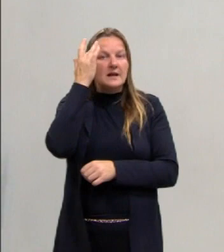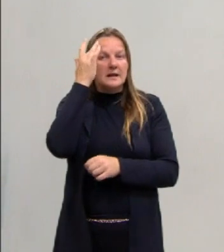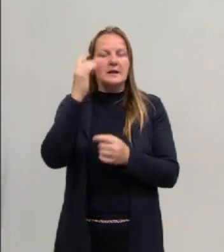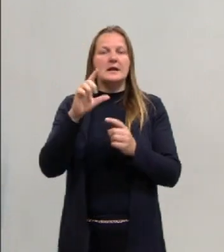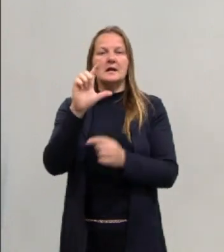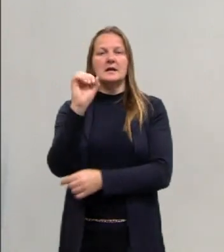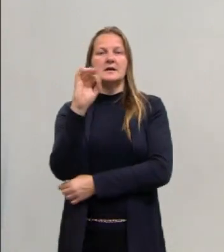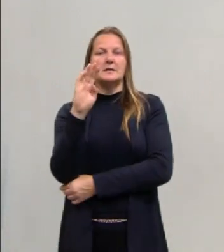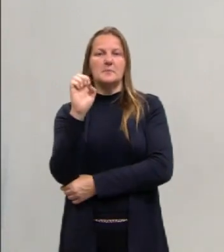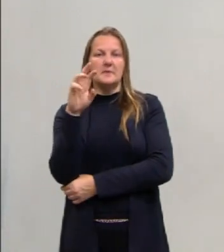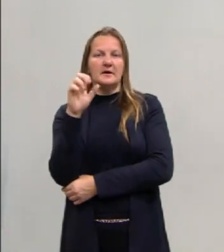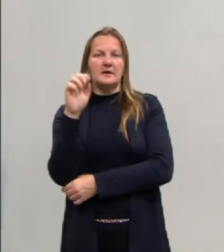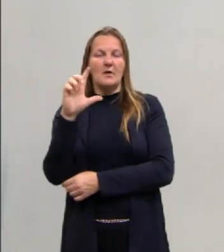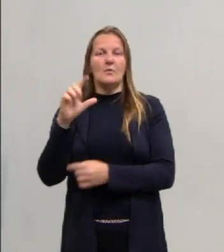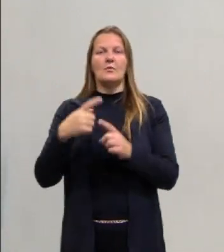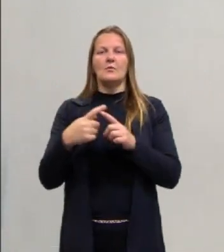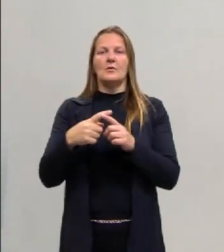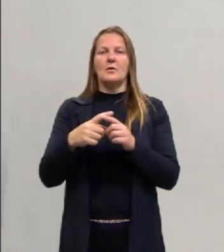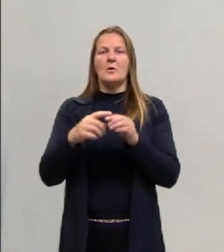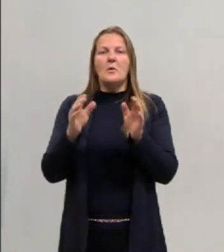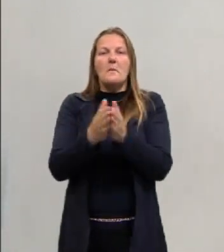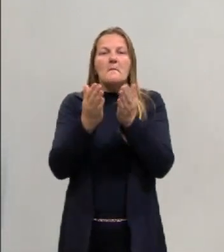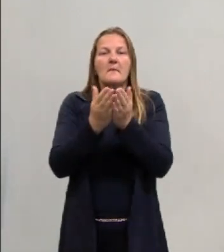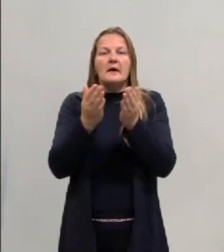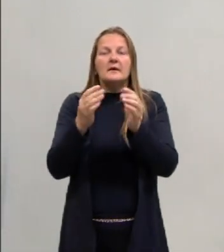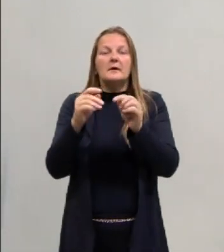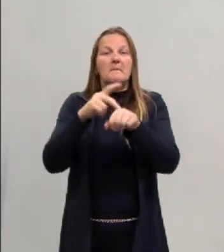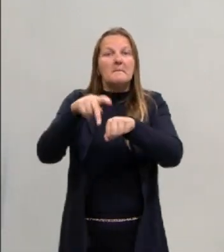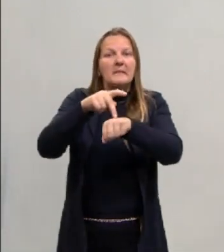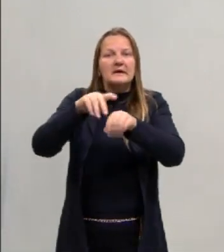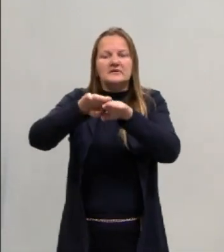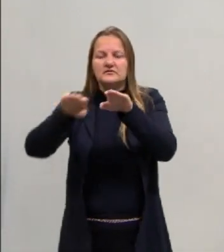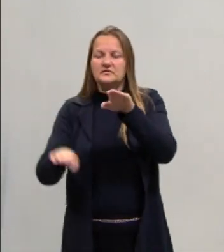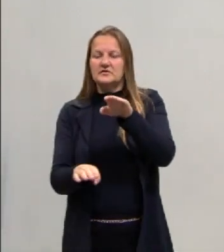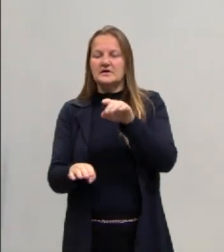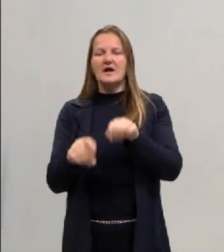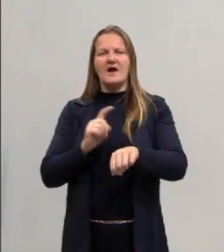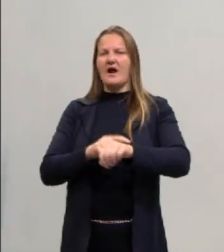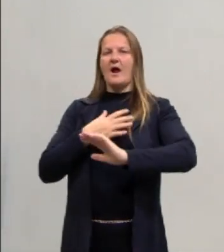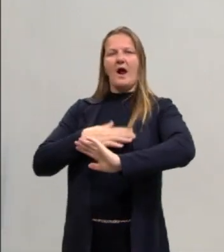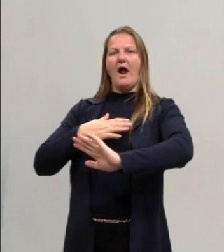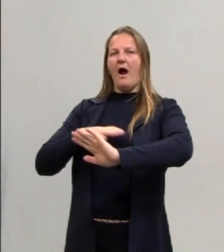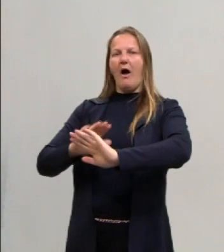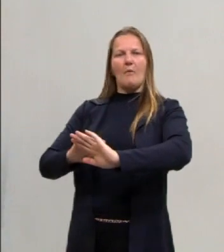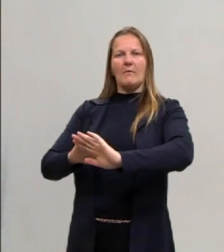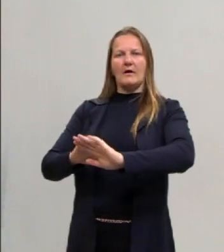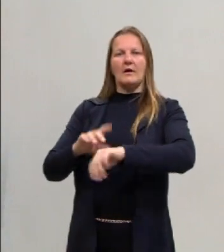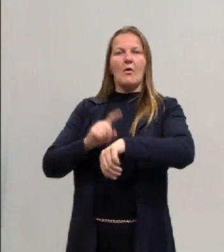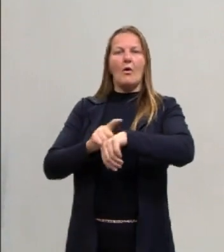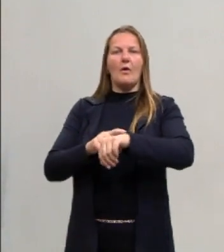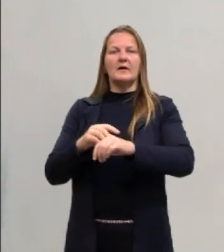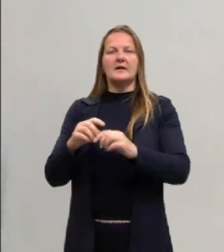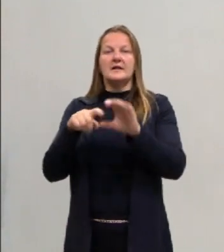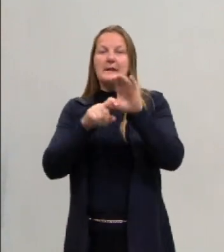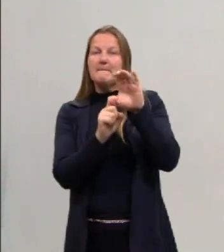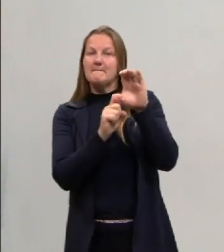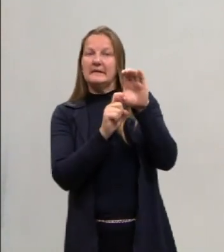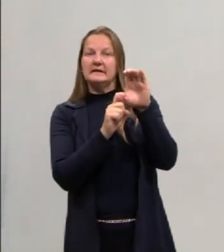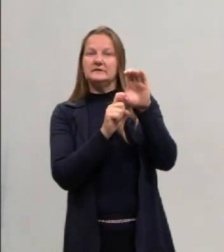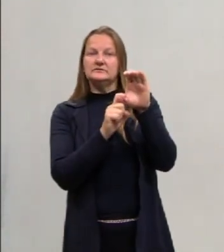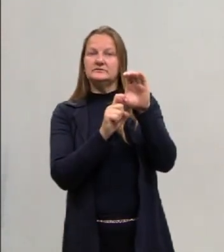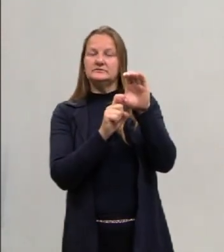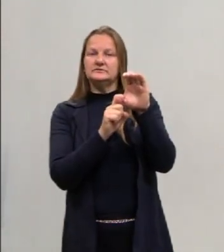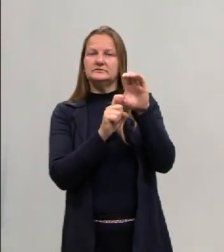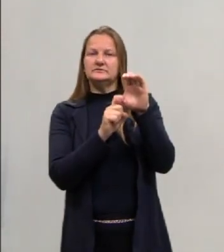exemplo né que os países subdesenvolvidos tem que esperar sua hora de crescer de ser rico e que eles dependeriam dos países